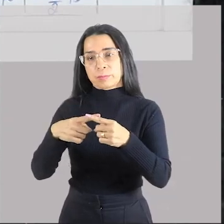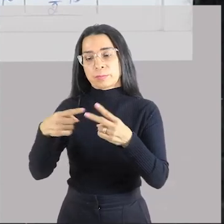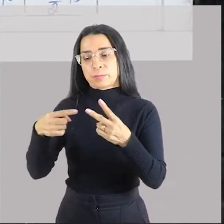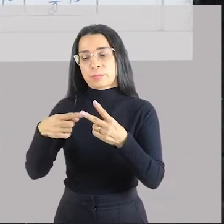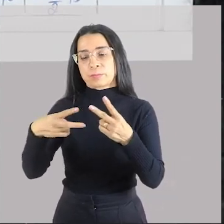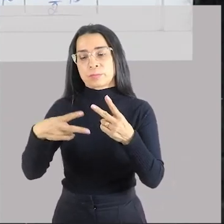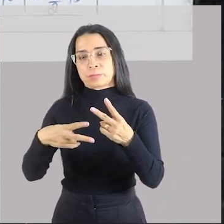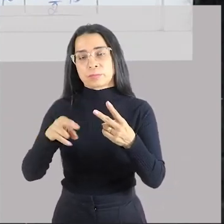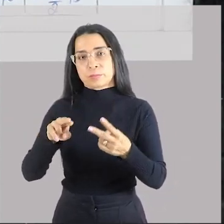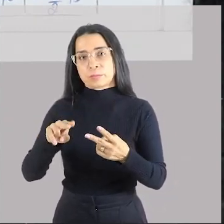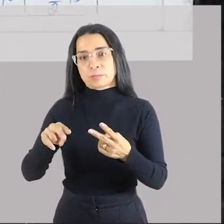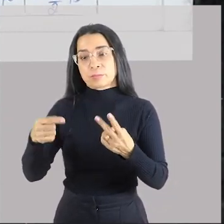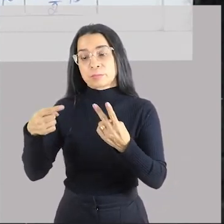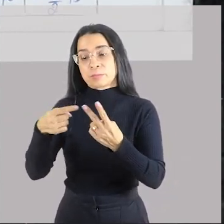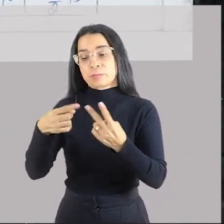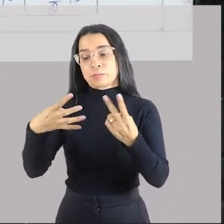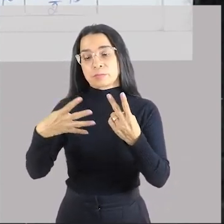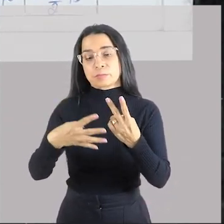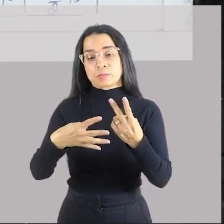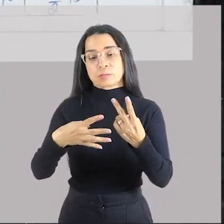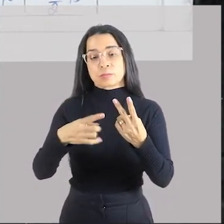a raiz quadrada de 4 é 2, né, turma?